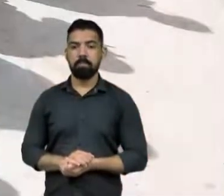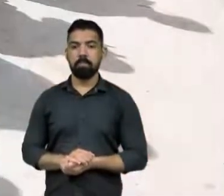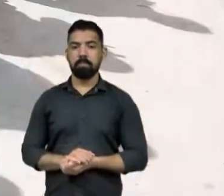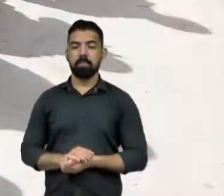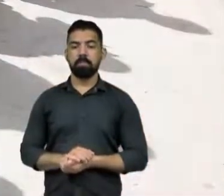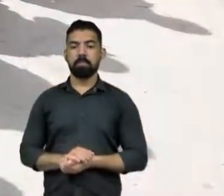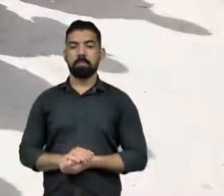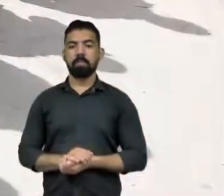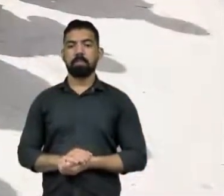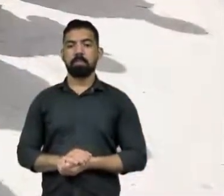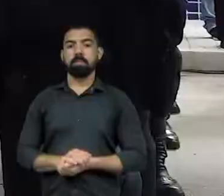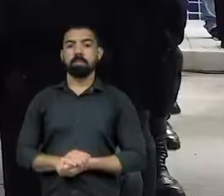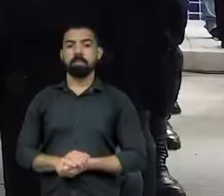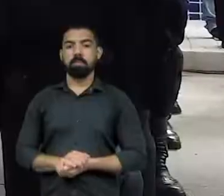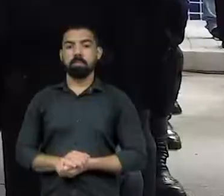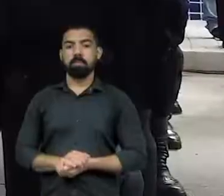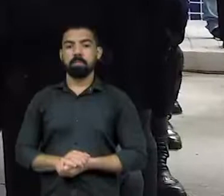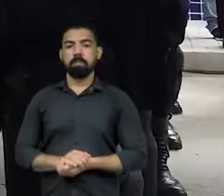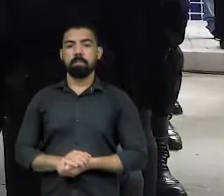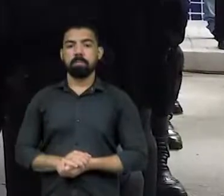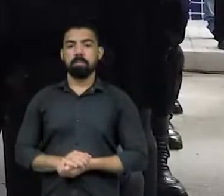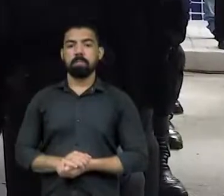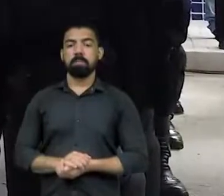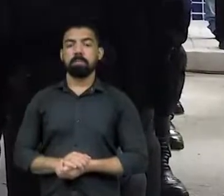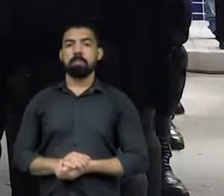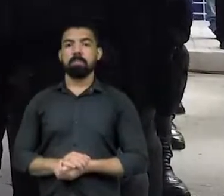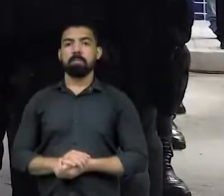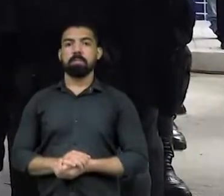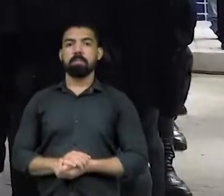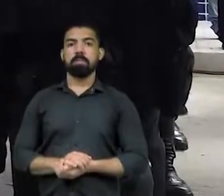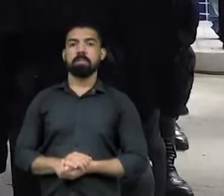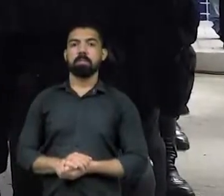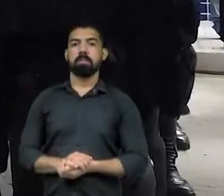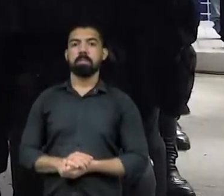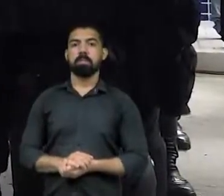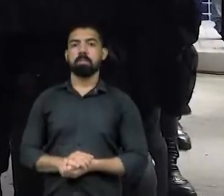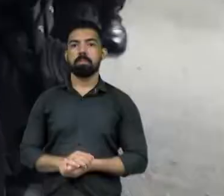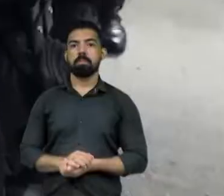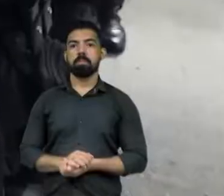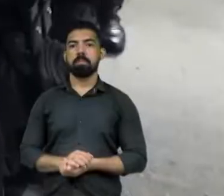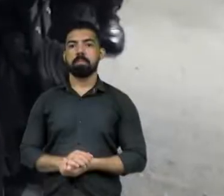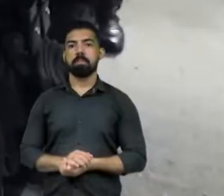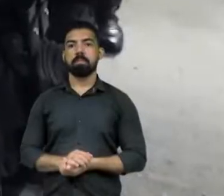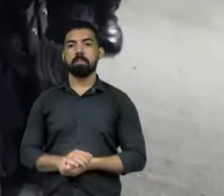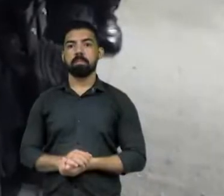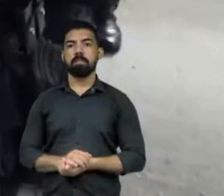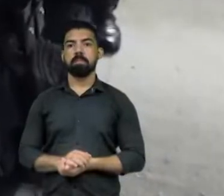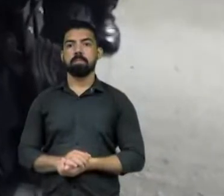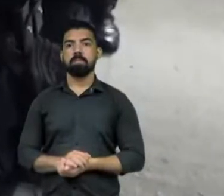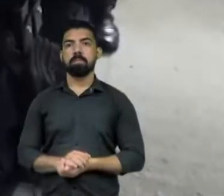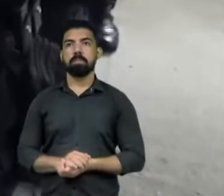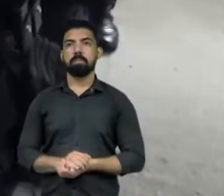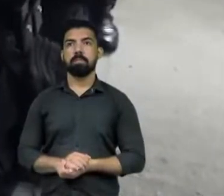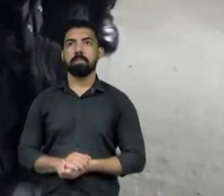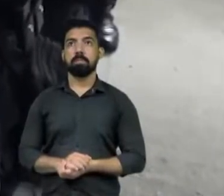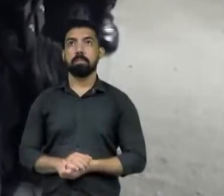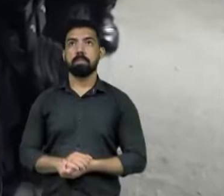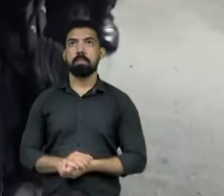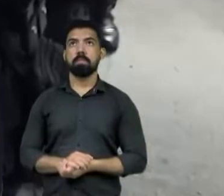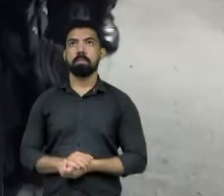23 policiais dedicados a Santana do Acaraú, não saem daqui, não é regional, é